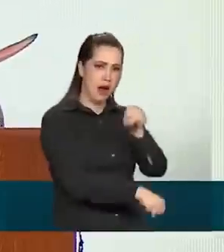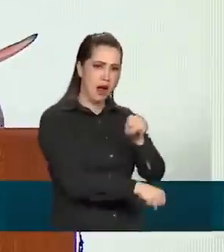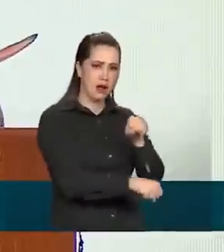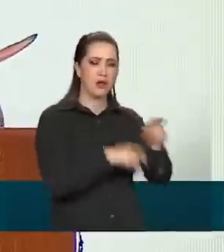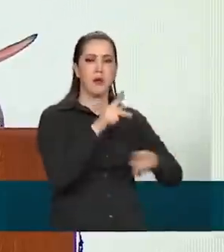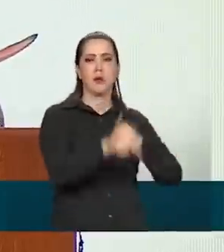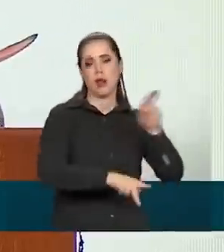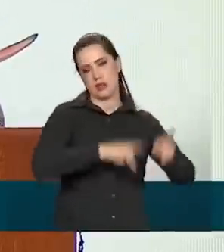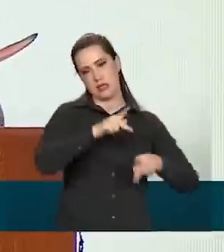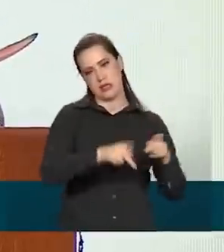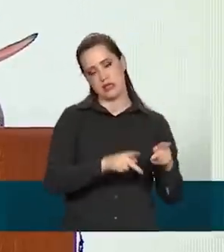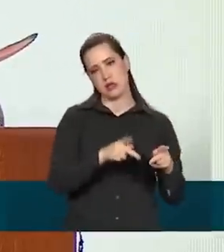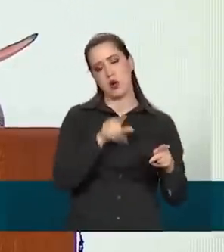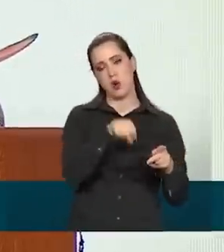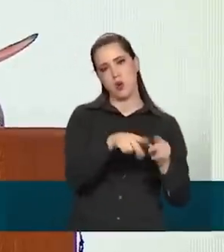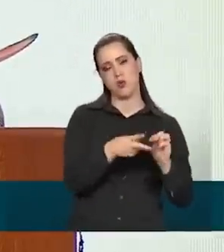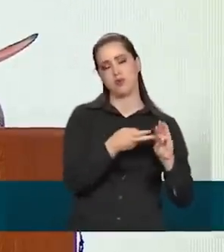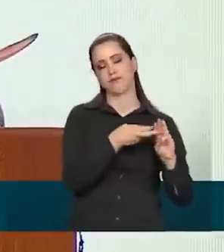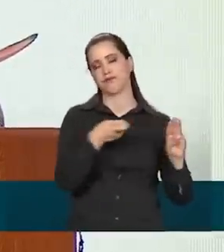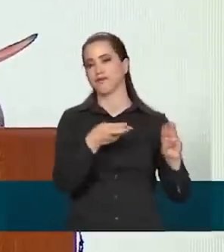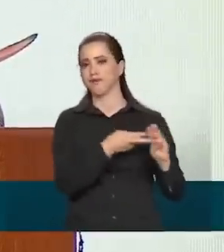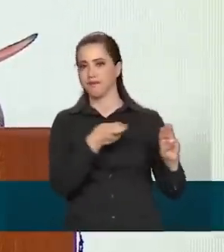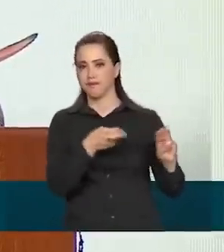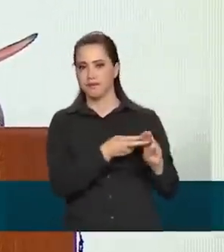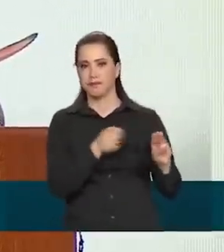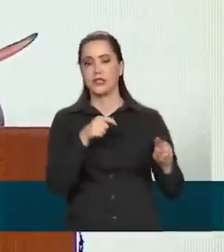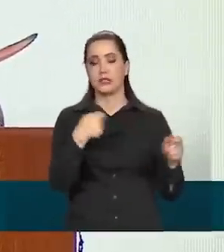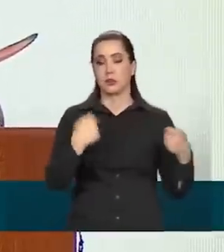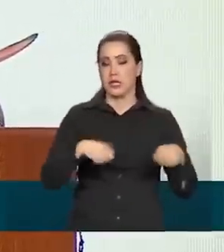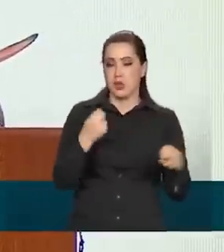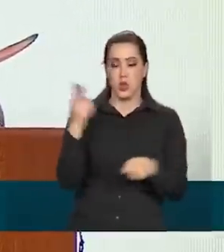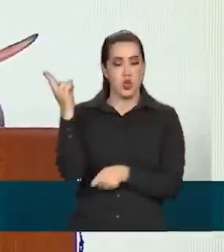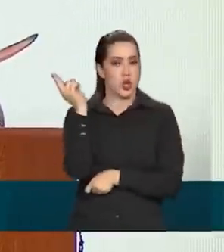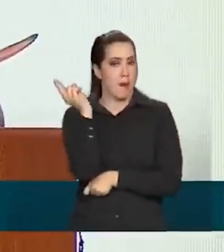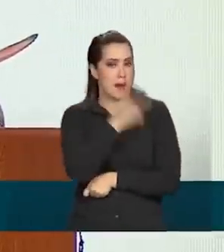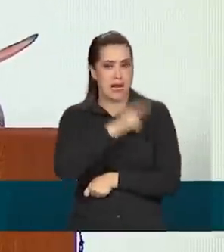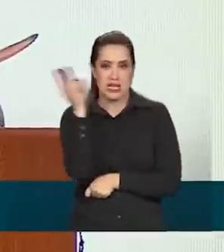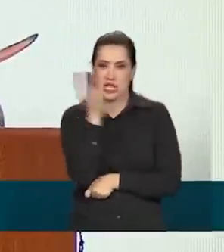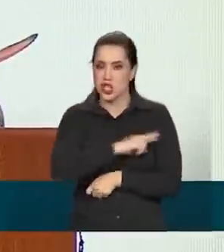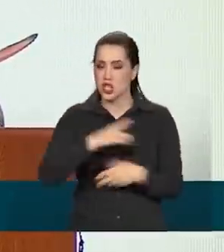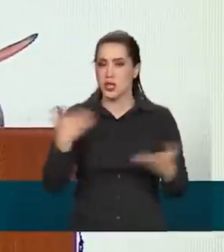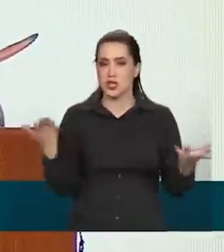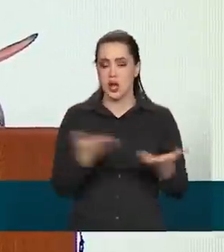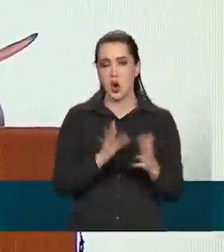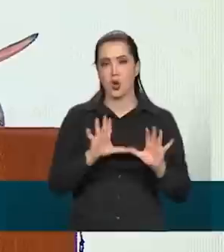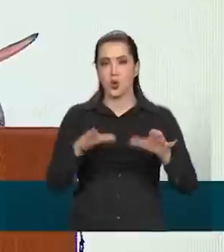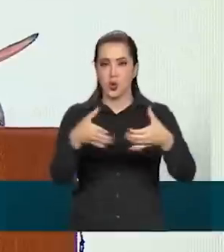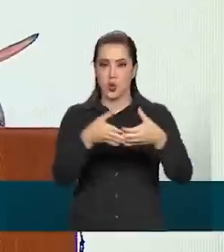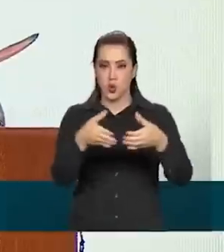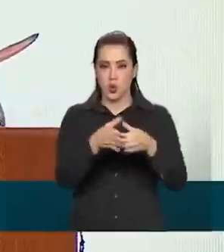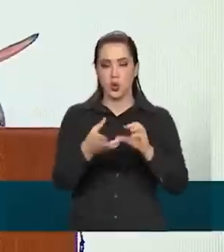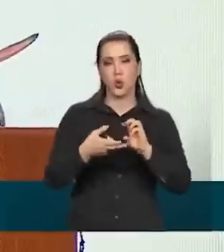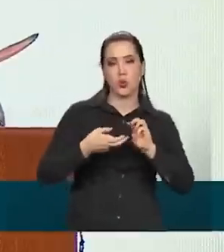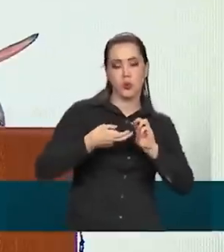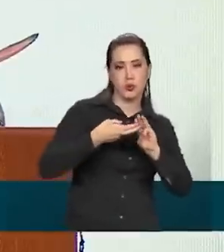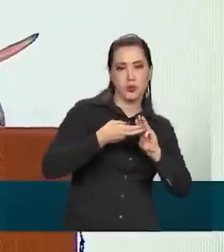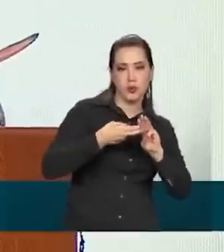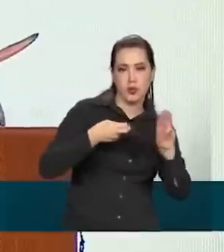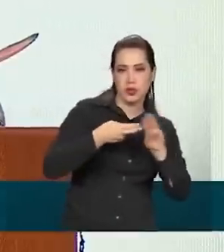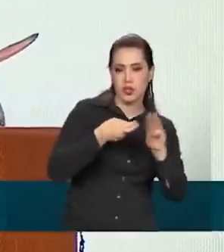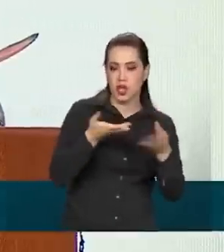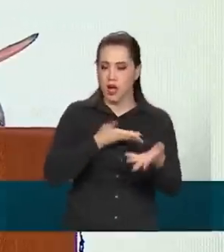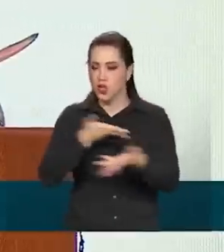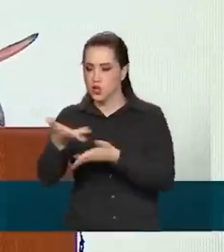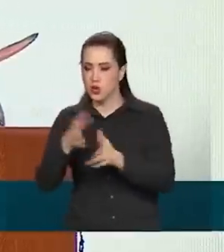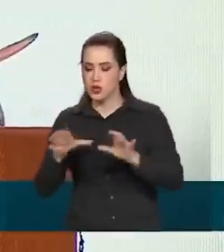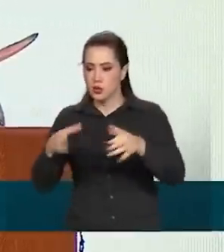indígenas. Tudo isso levou a um estado de emergência que, através das organizações indígenas, da Articulação